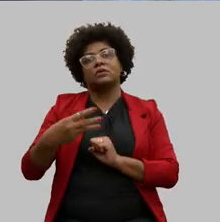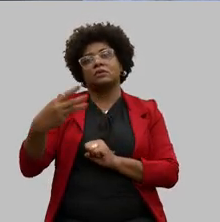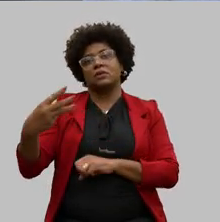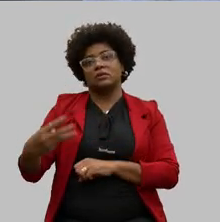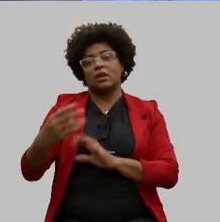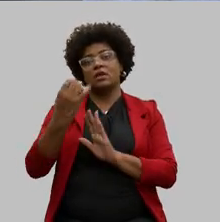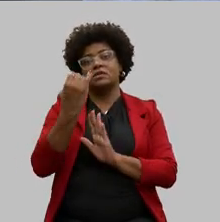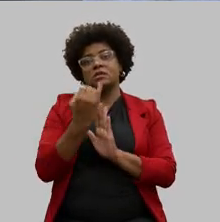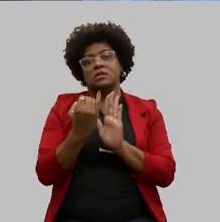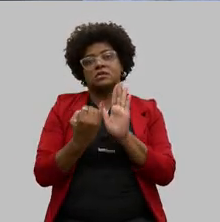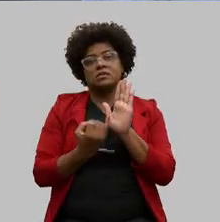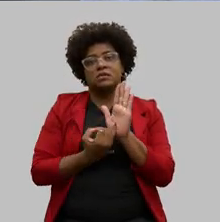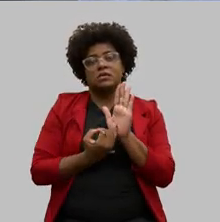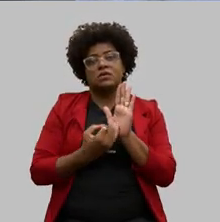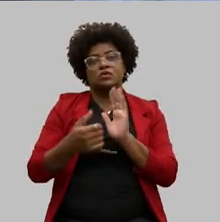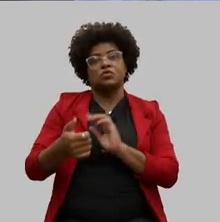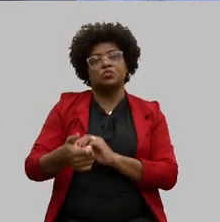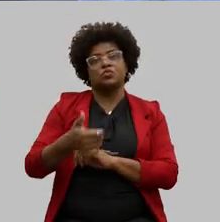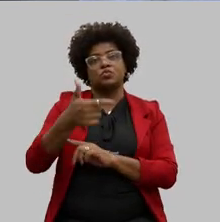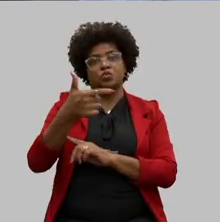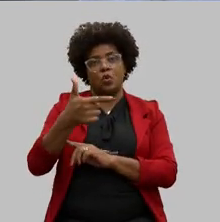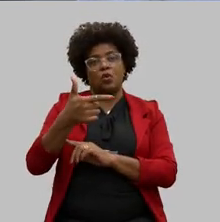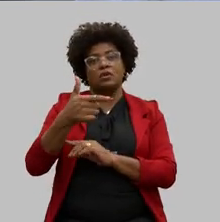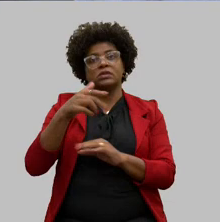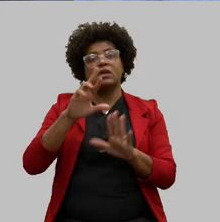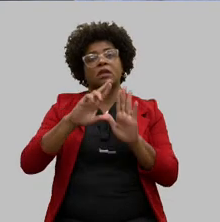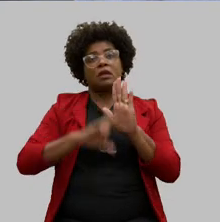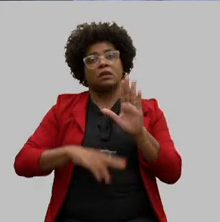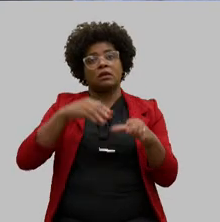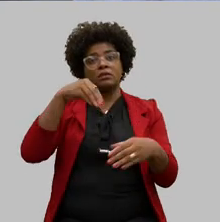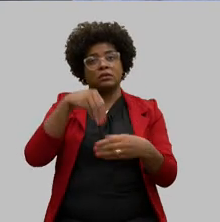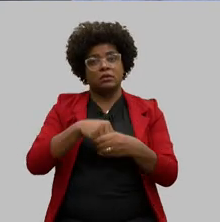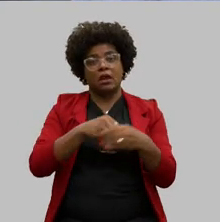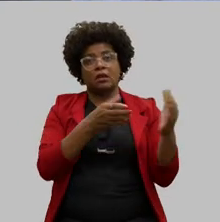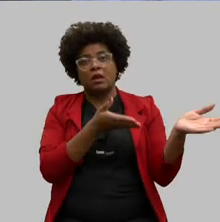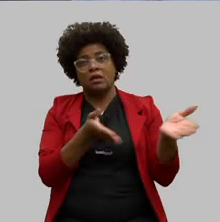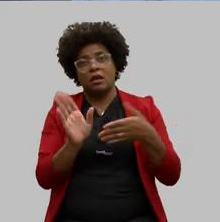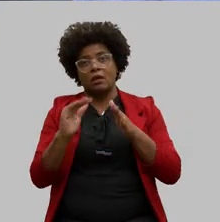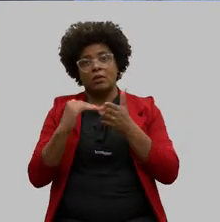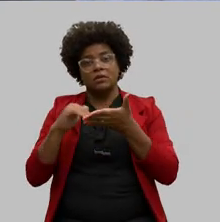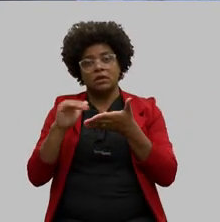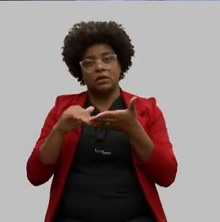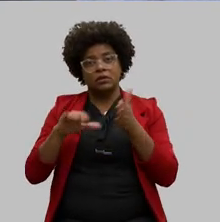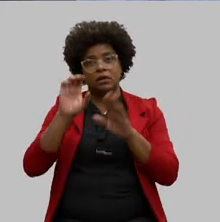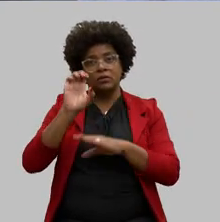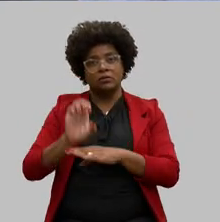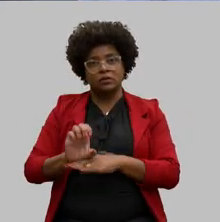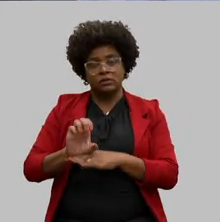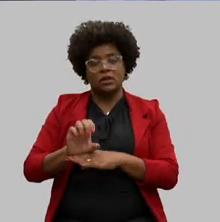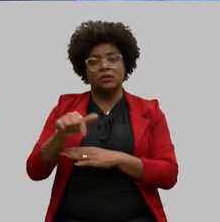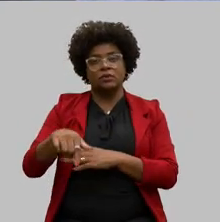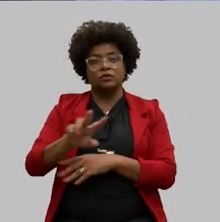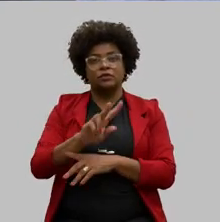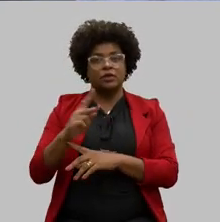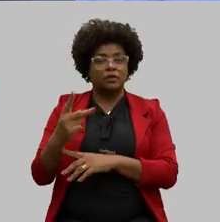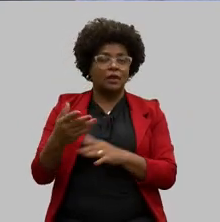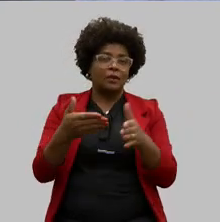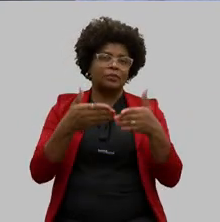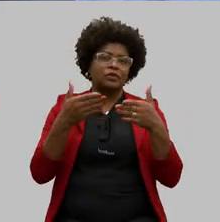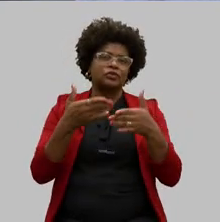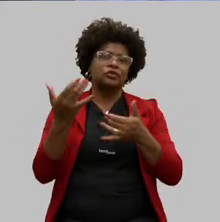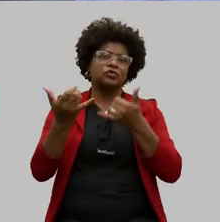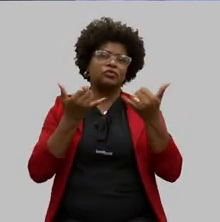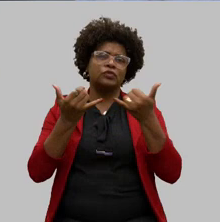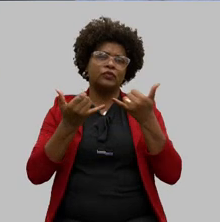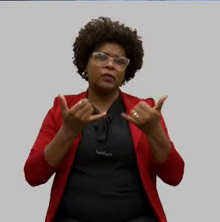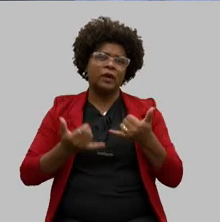inciso 12 do Regimento Interno seja encaminhada a secretaria de estado e Desenvolvimento Social em Belo Horizonte pedido de informações sobre os